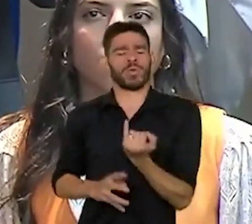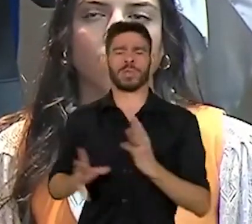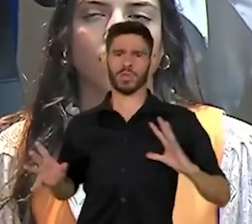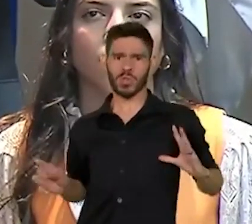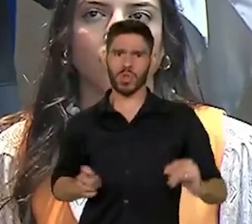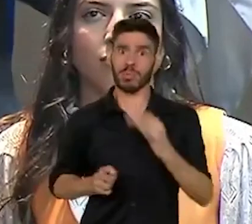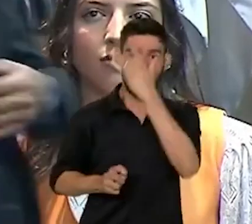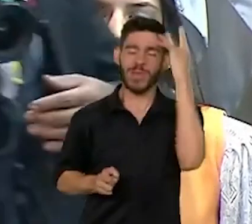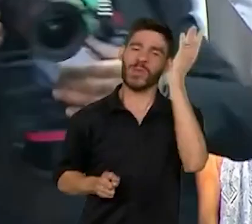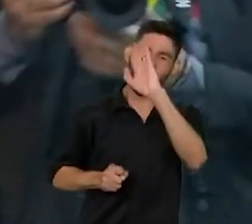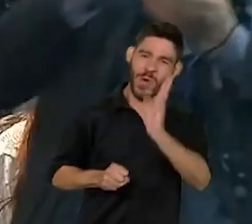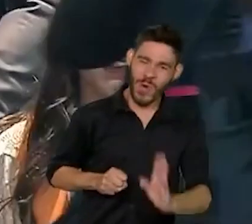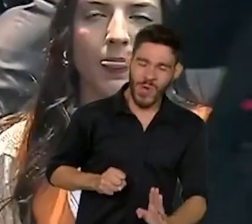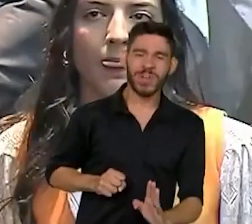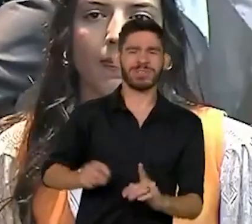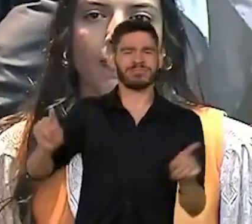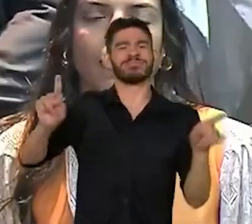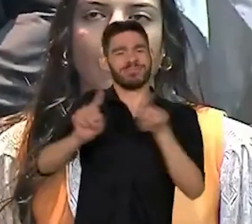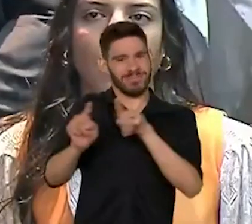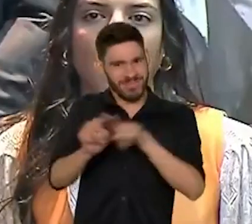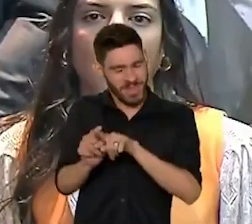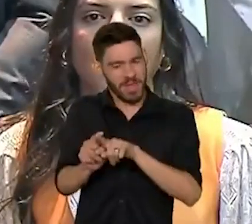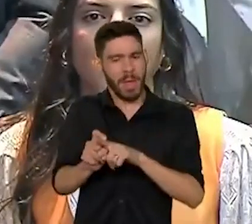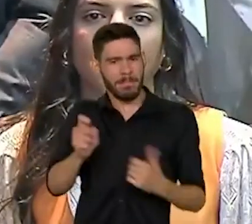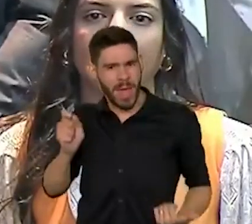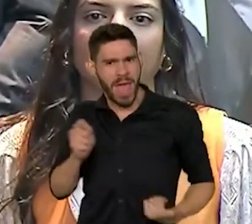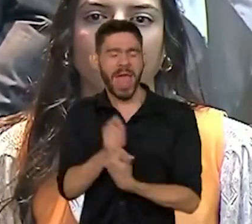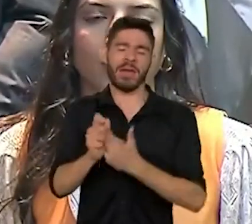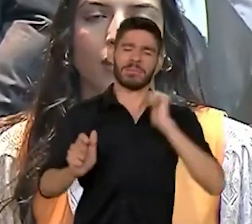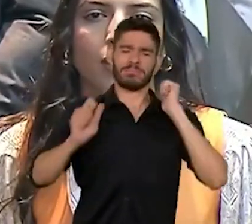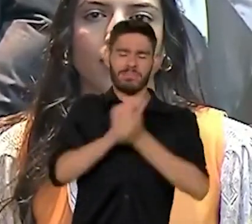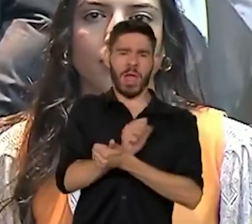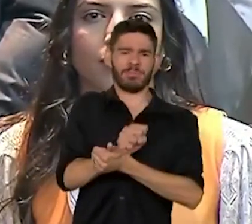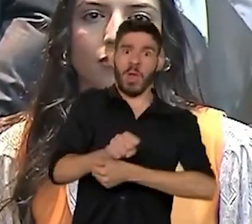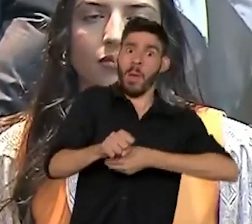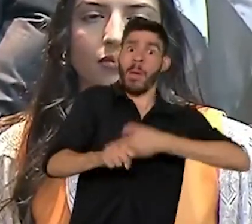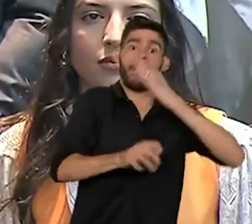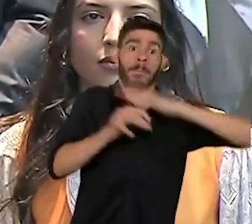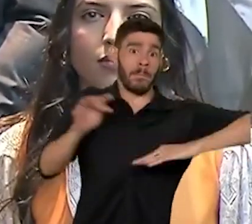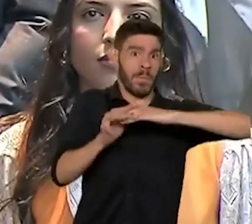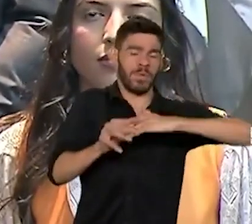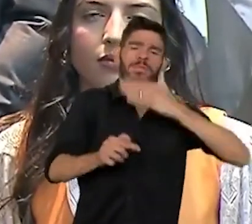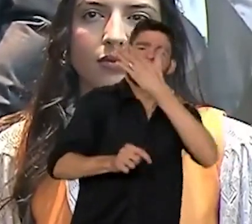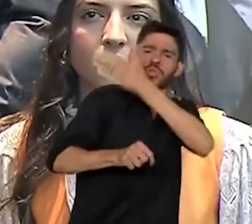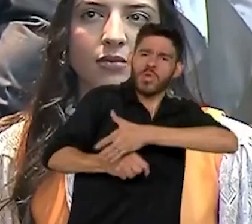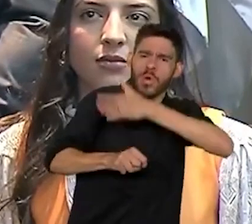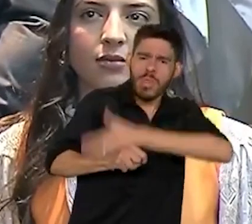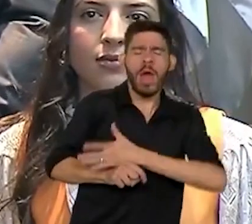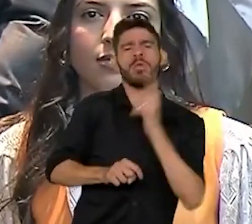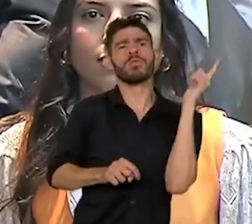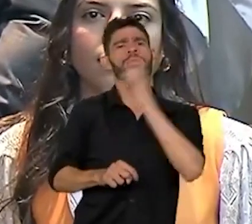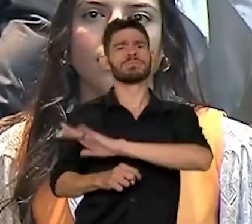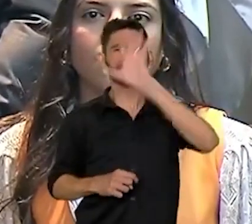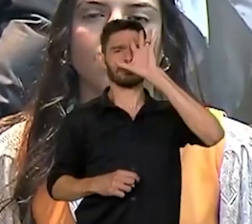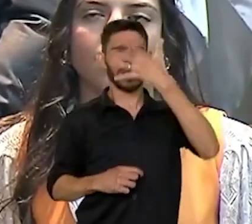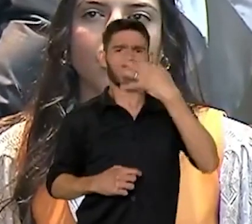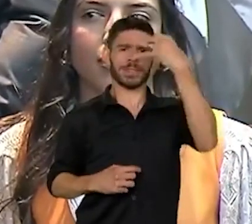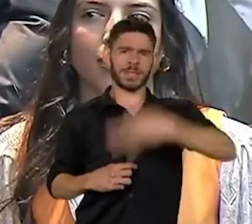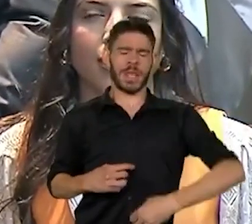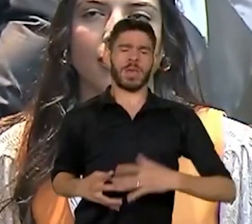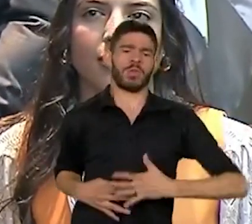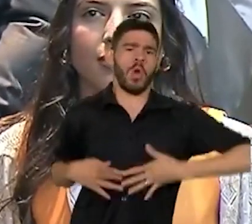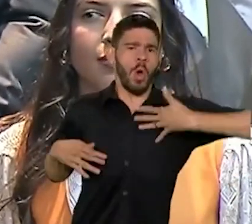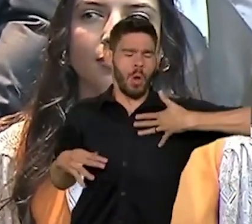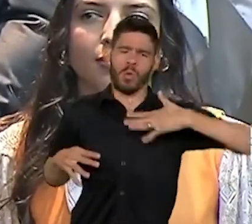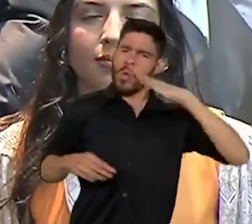os brasileiros. E também apoiar o nosso esporte de alto rendimento, para que consiga alcançar resultados que orgulhem